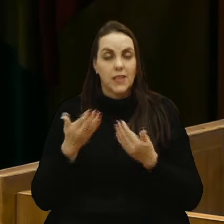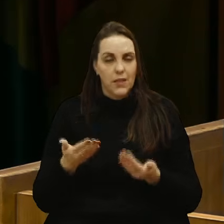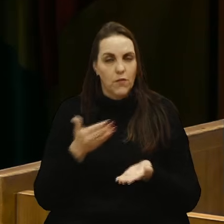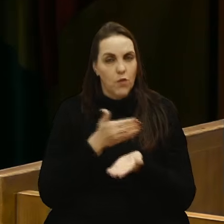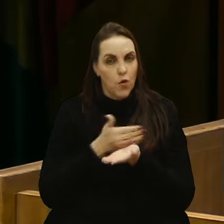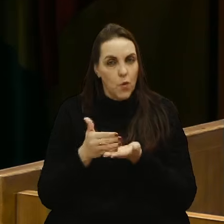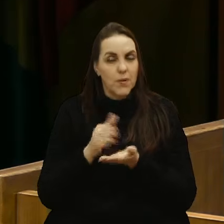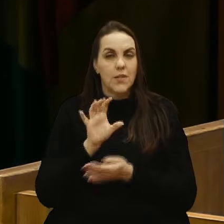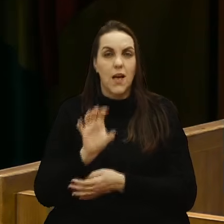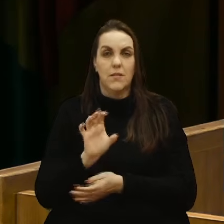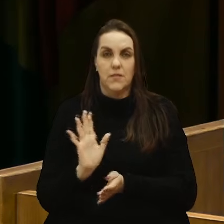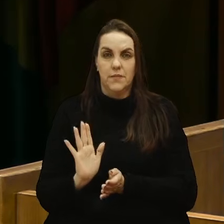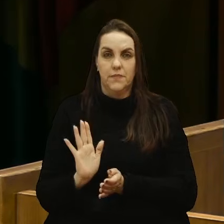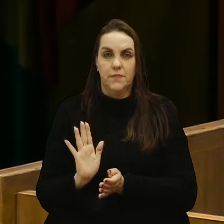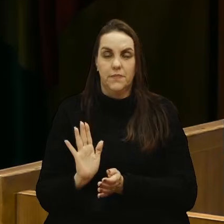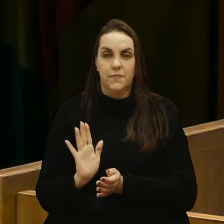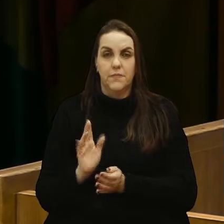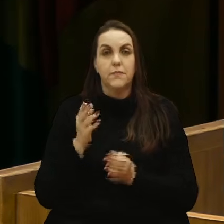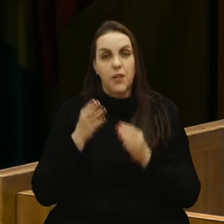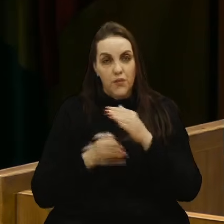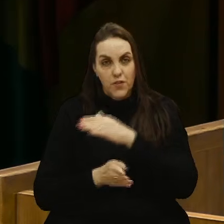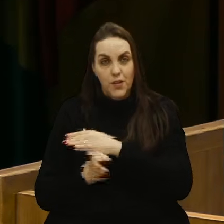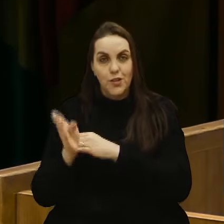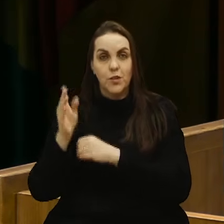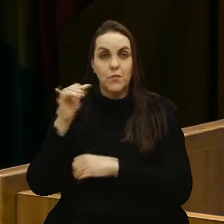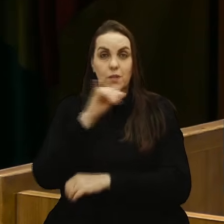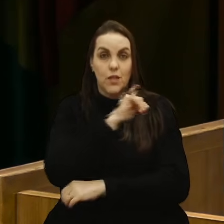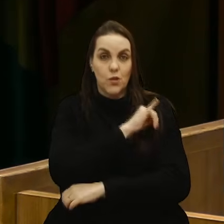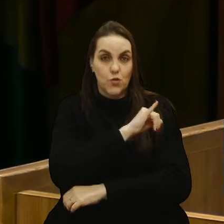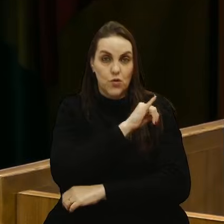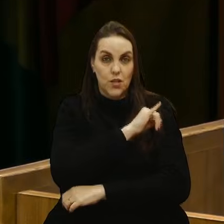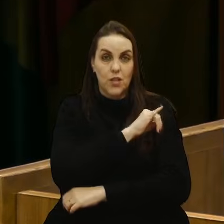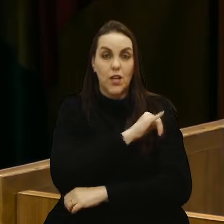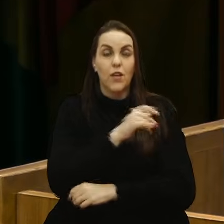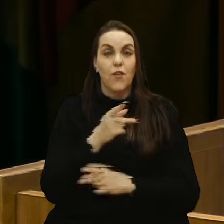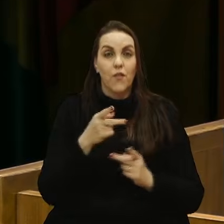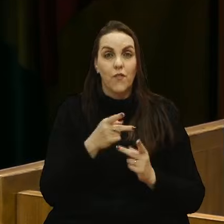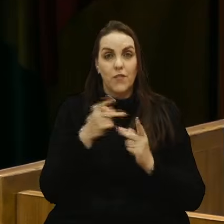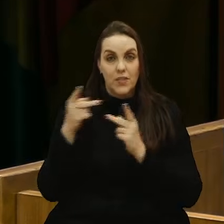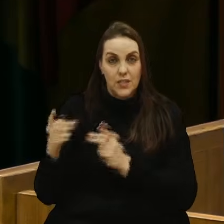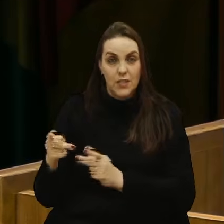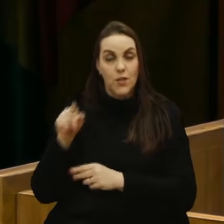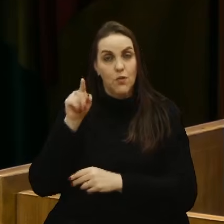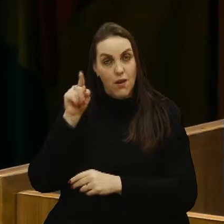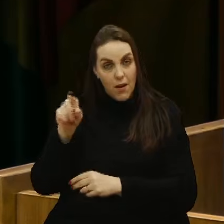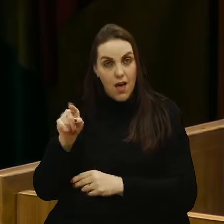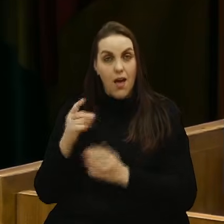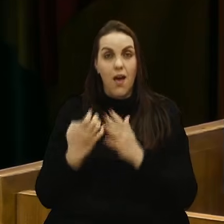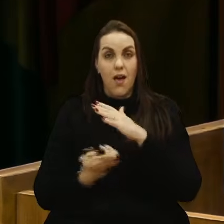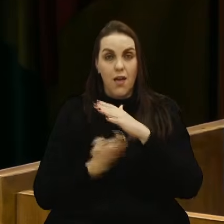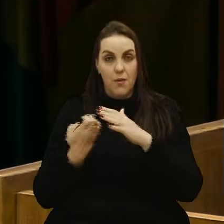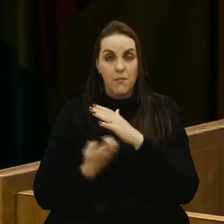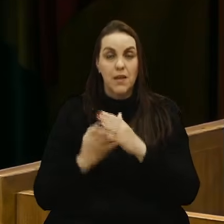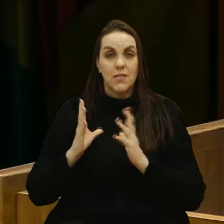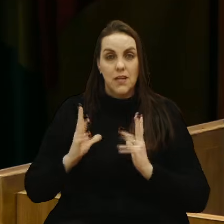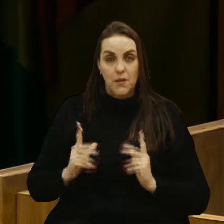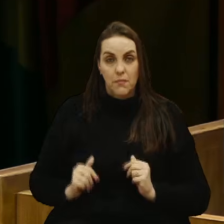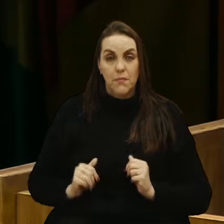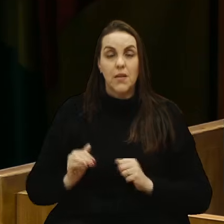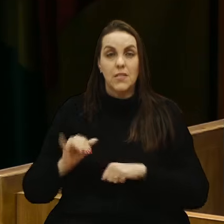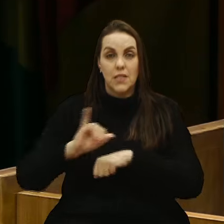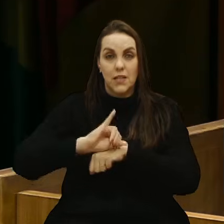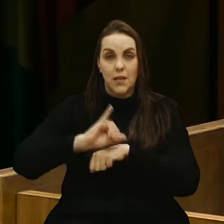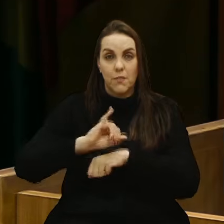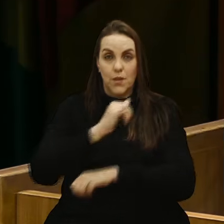aqui. Estivemos no Rio de Janeiro visitando a Codeca da capital carioca, que lá, e o